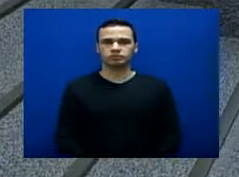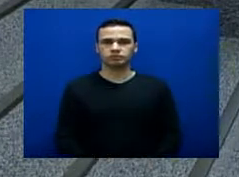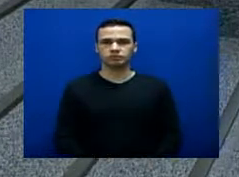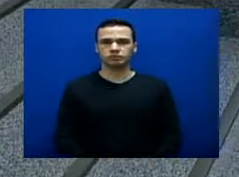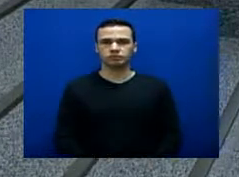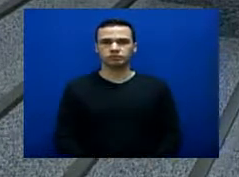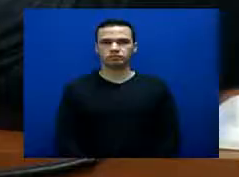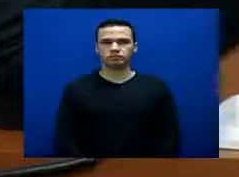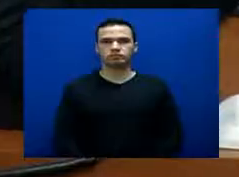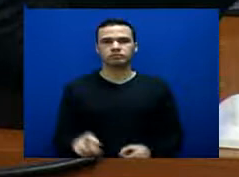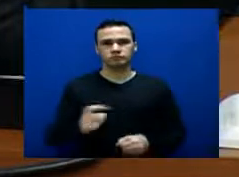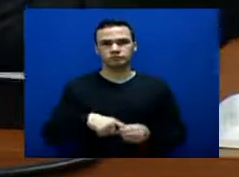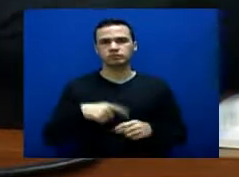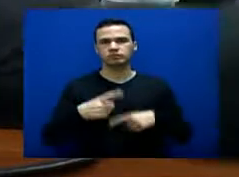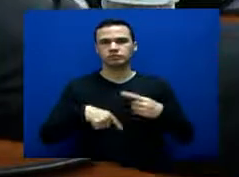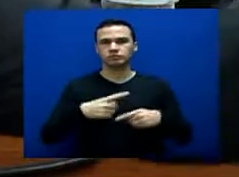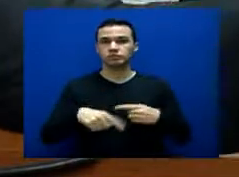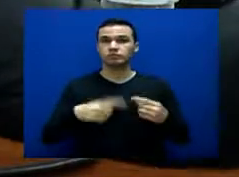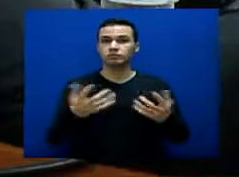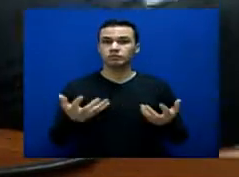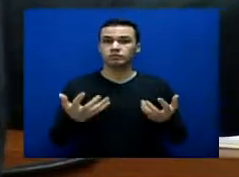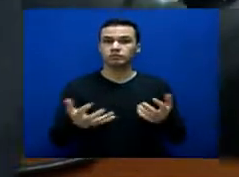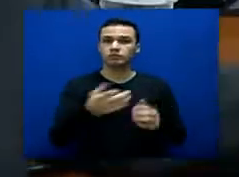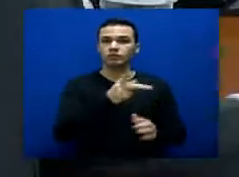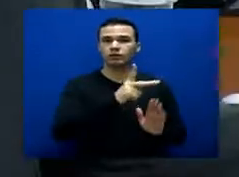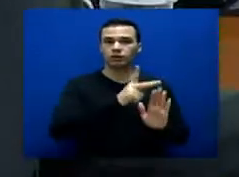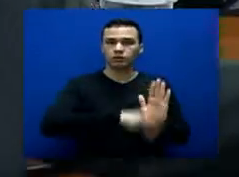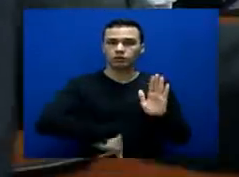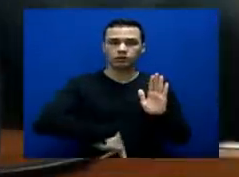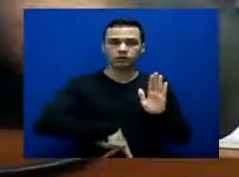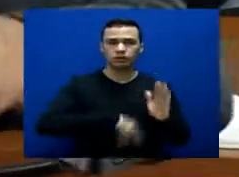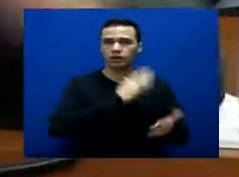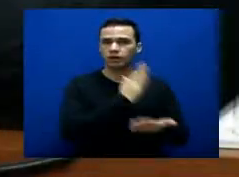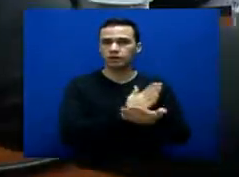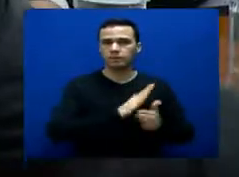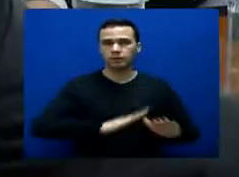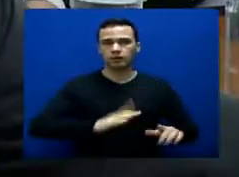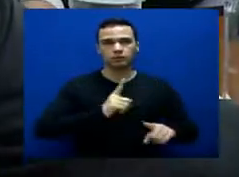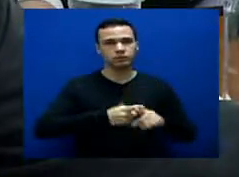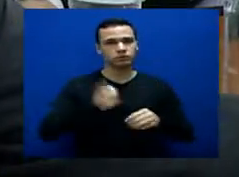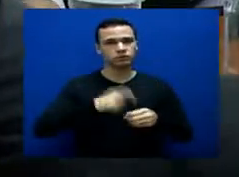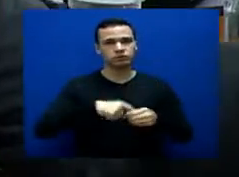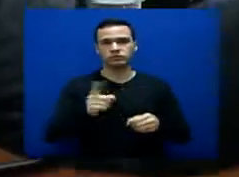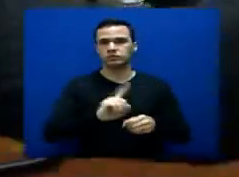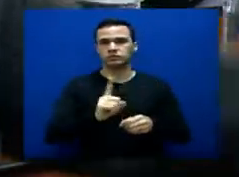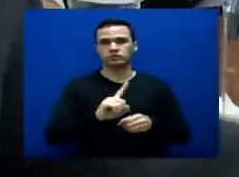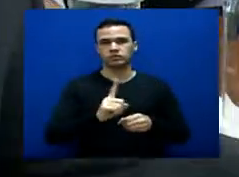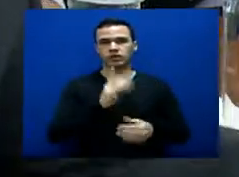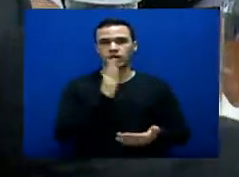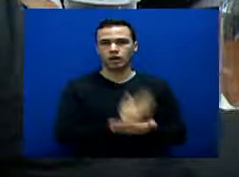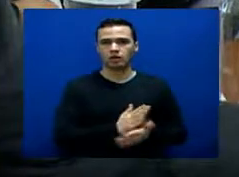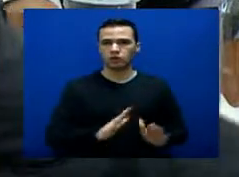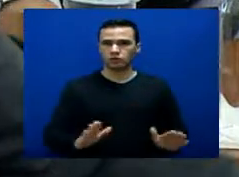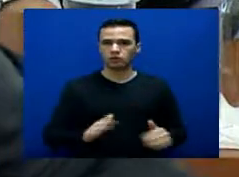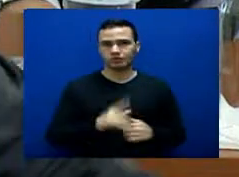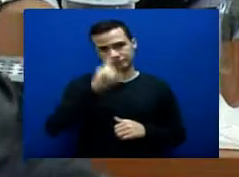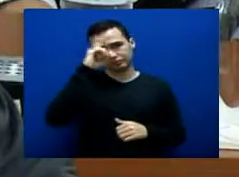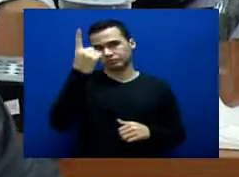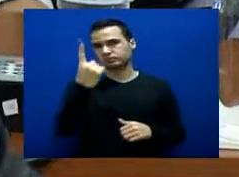o projeto pode voltar. Nós queremos derrotar esse projeto no plenário, porque esse projeto não volte nunca mais. É essa a nossa